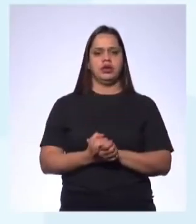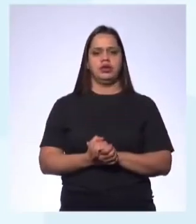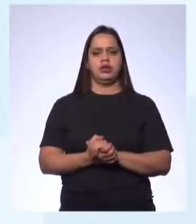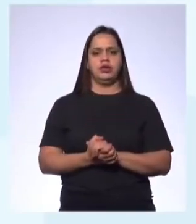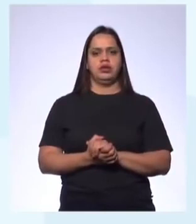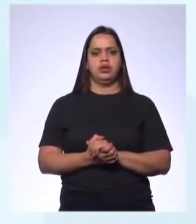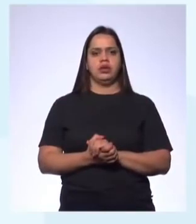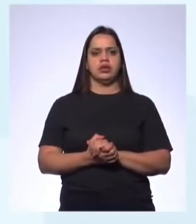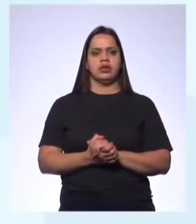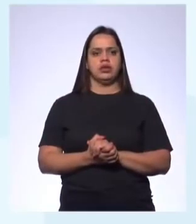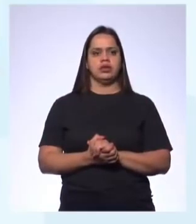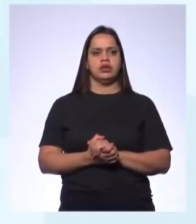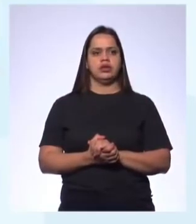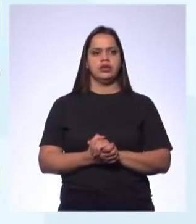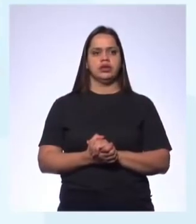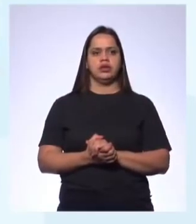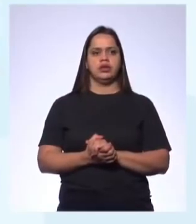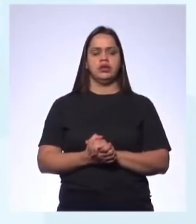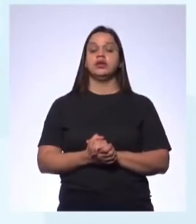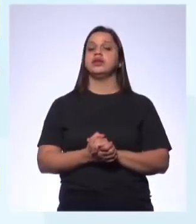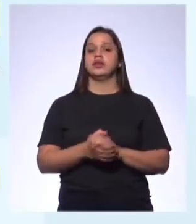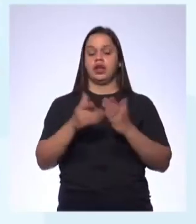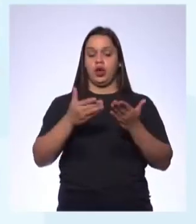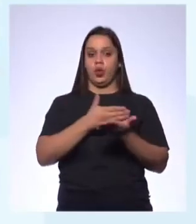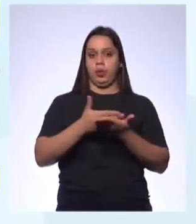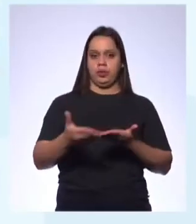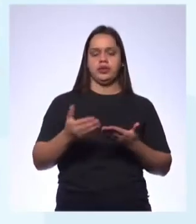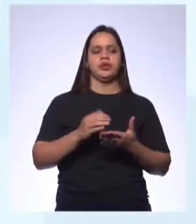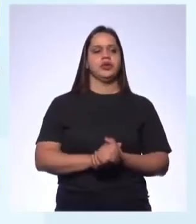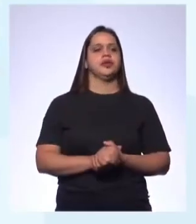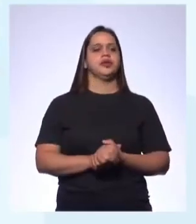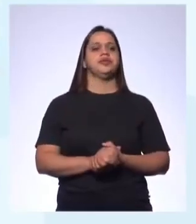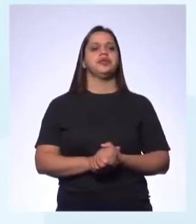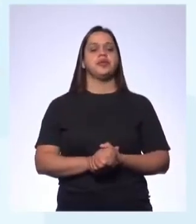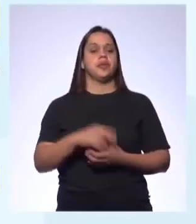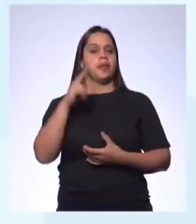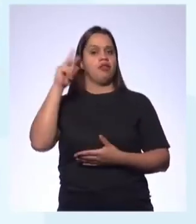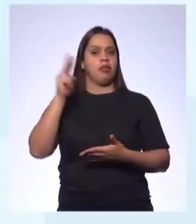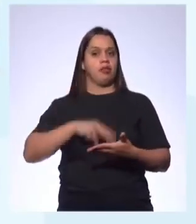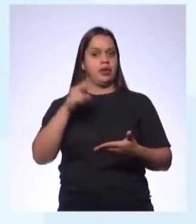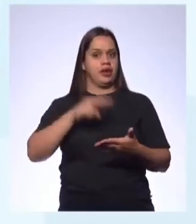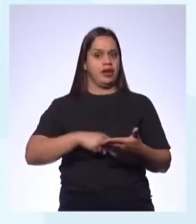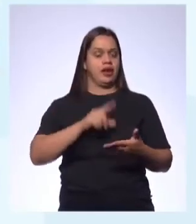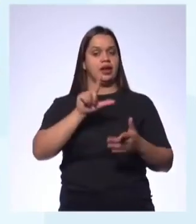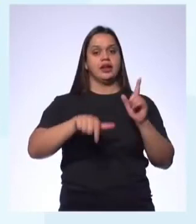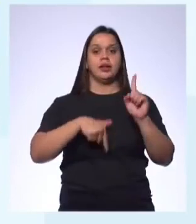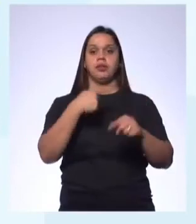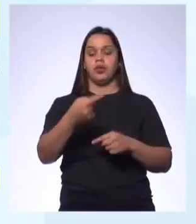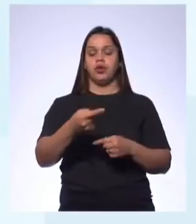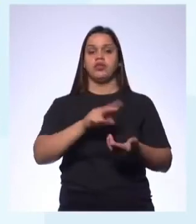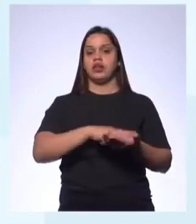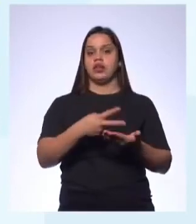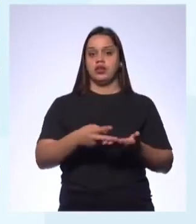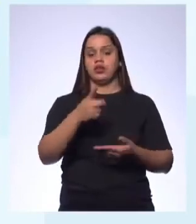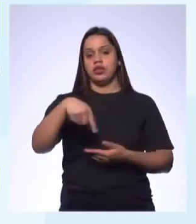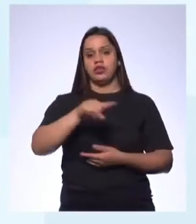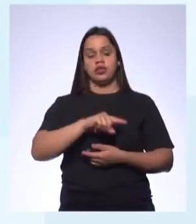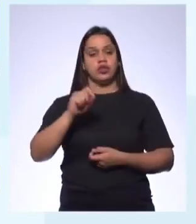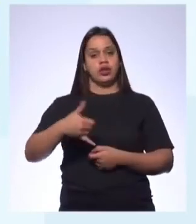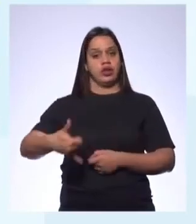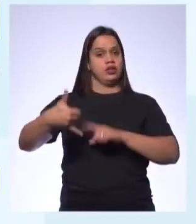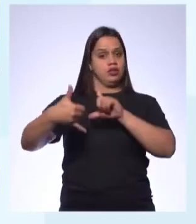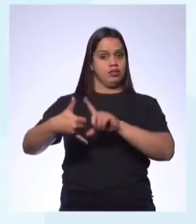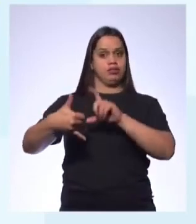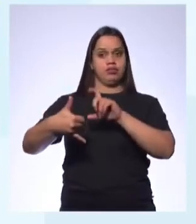Né? O início da tela, por favor, isso. Agora nós vamos ler e traduzir e vai dar um tempo de vocês tirarem um